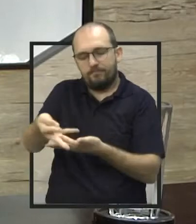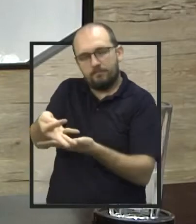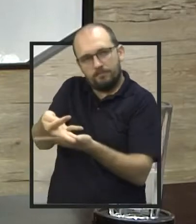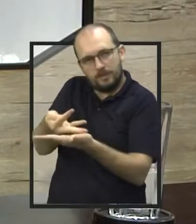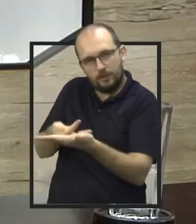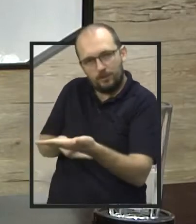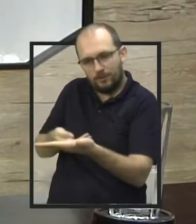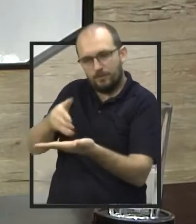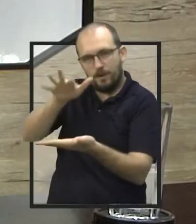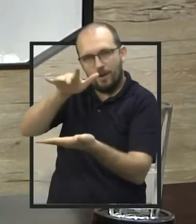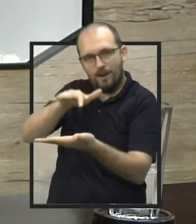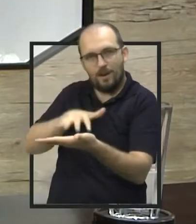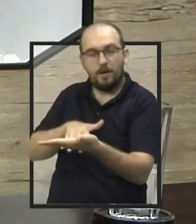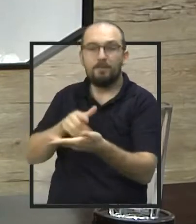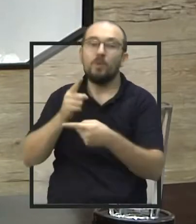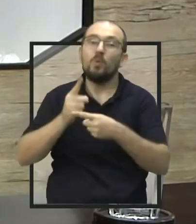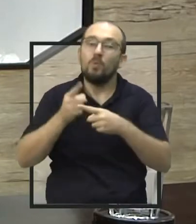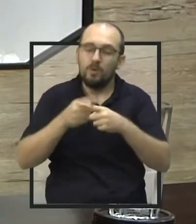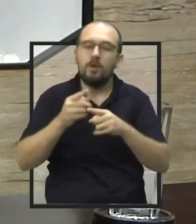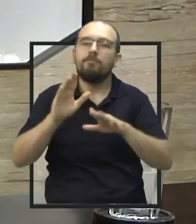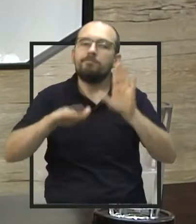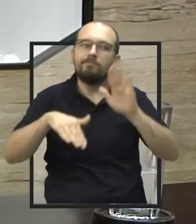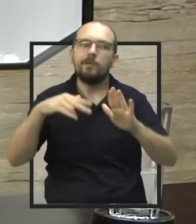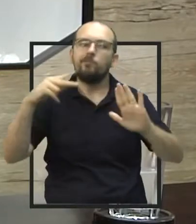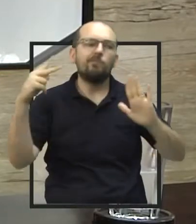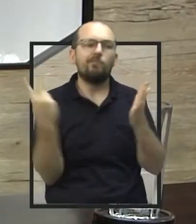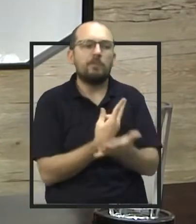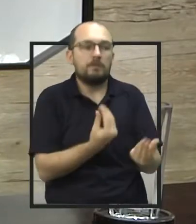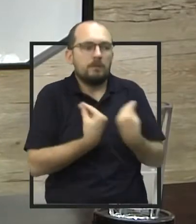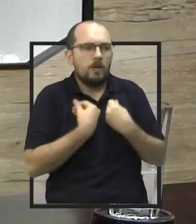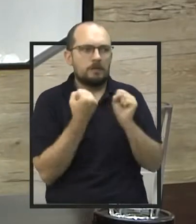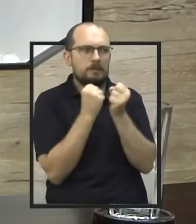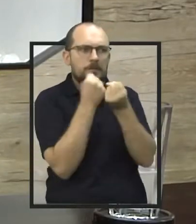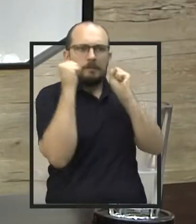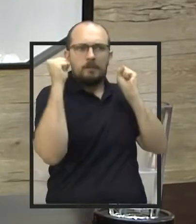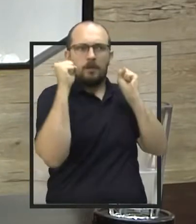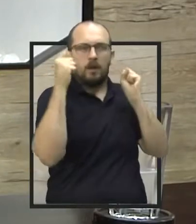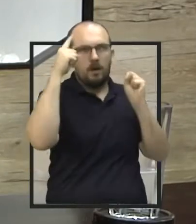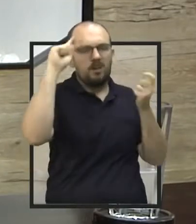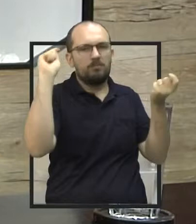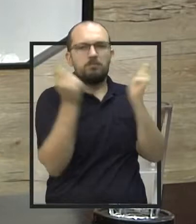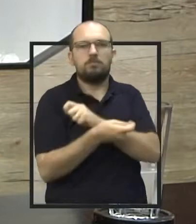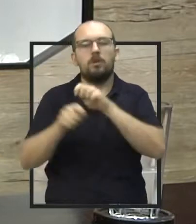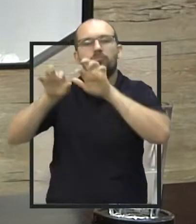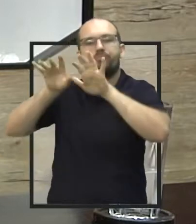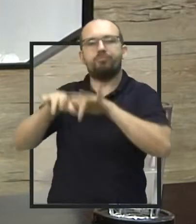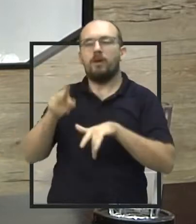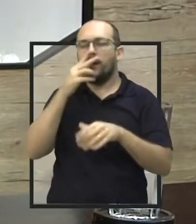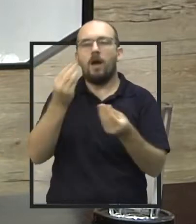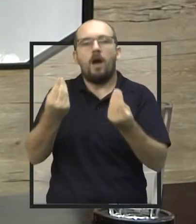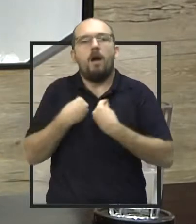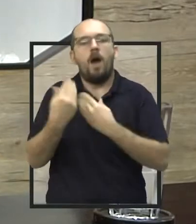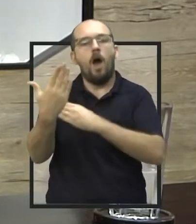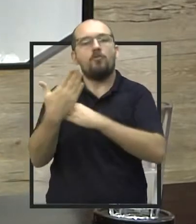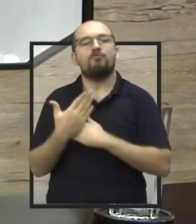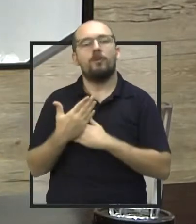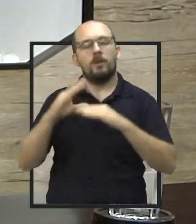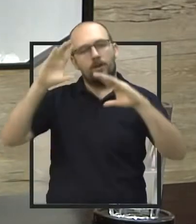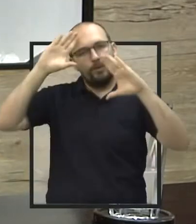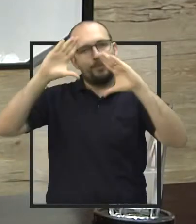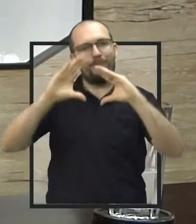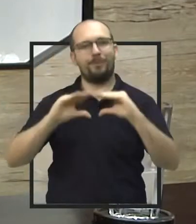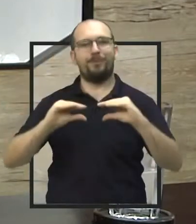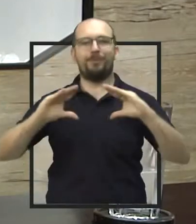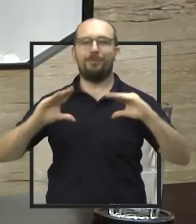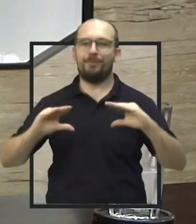hoje e vai contar pra gente o que motivou ela a escrever essa obra. Ao invés de surtar, né, Letícia, foi melhor colocar